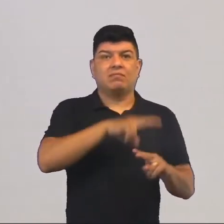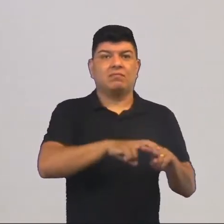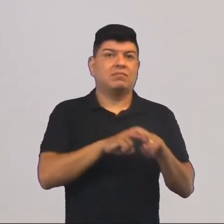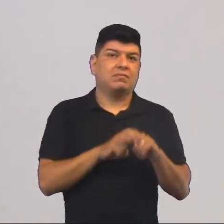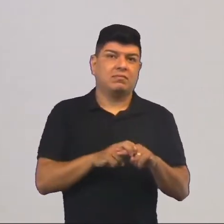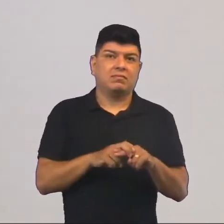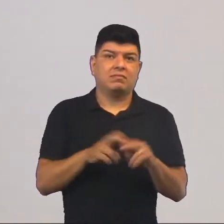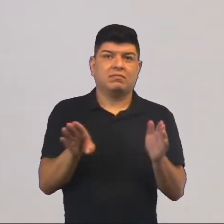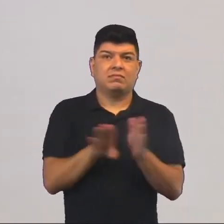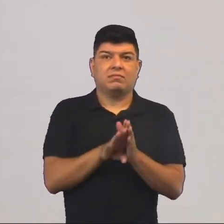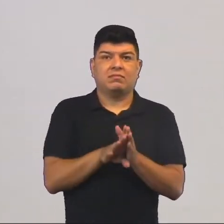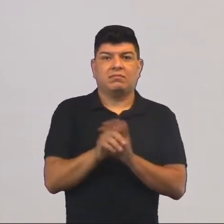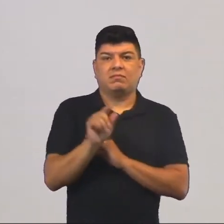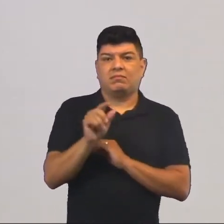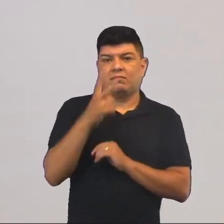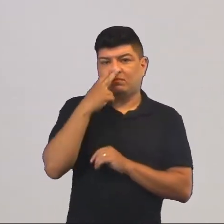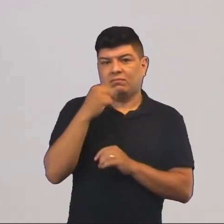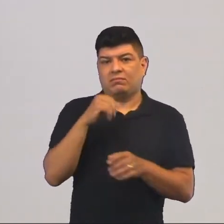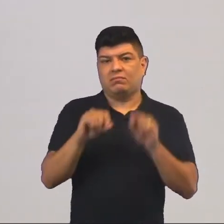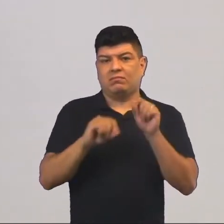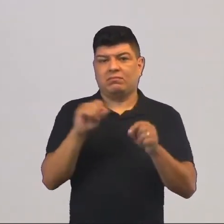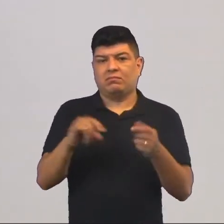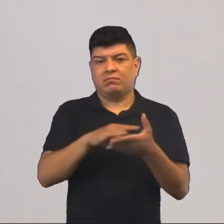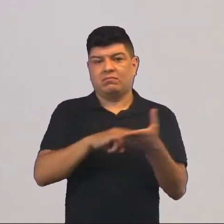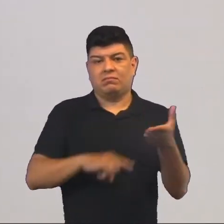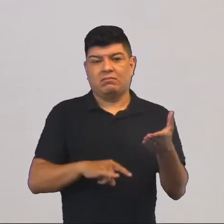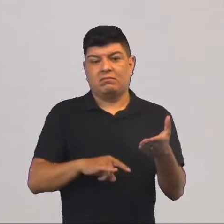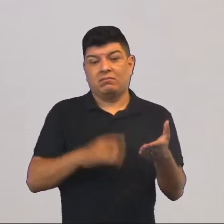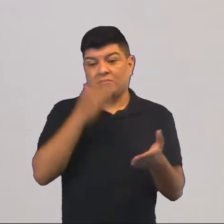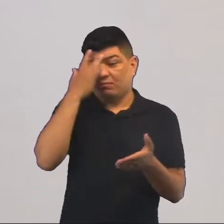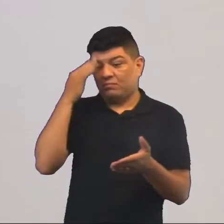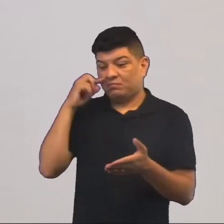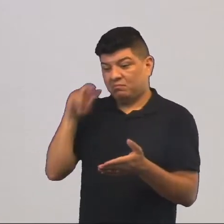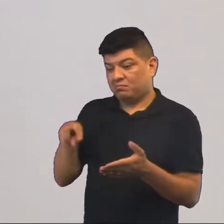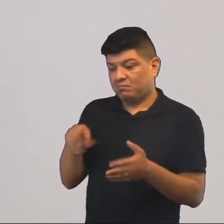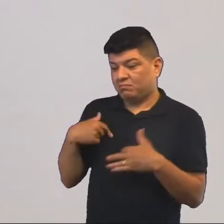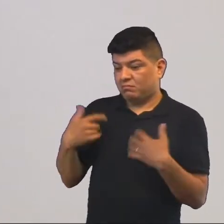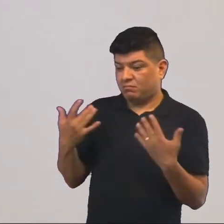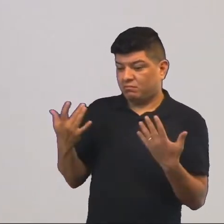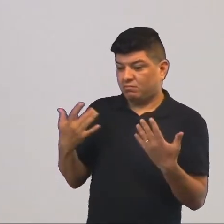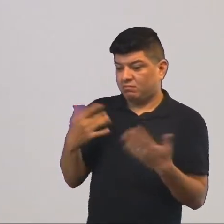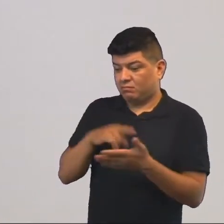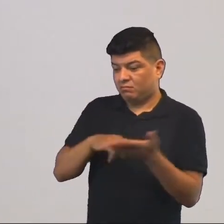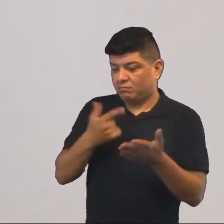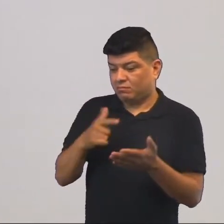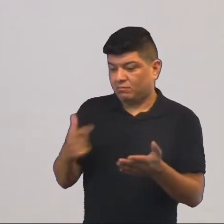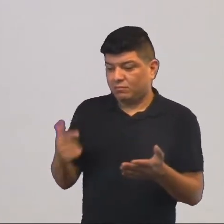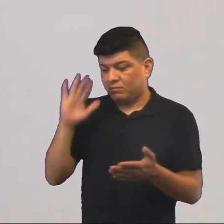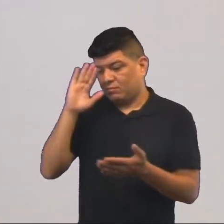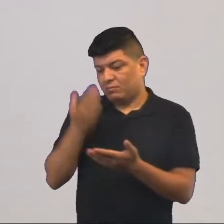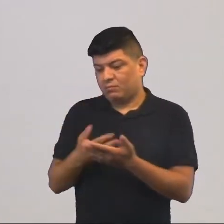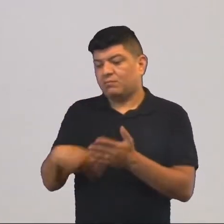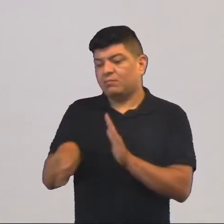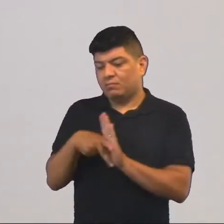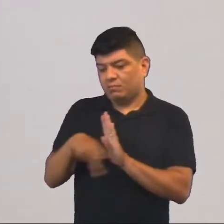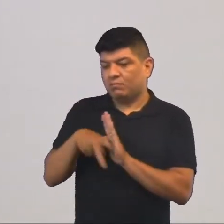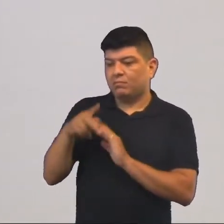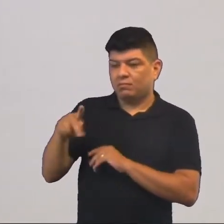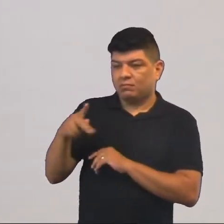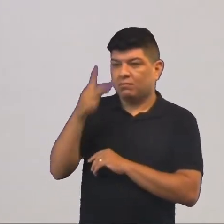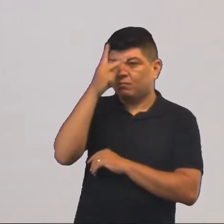distribuir aí com a coroa. E era a maior parte, né, como você pôde perceber aí. Então, era bem complicado. E hoje a gente percebe que isso não mudou muito,